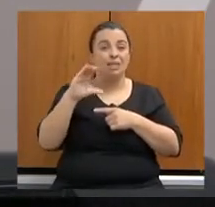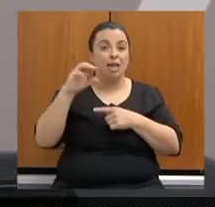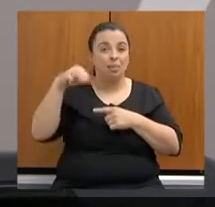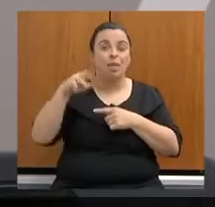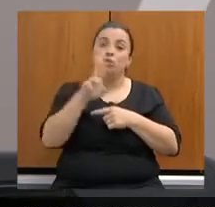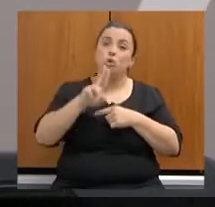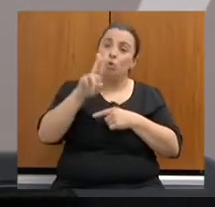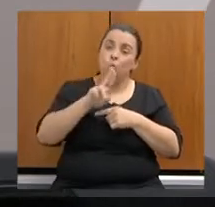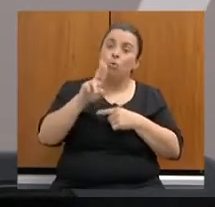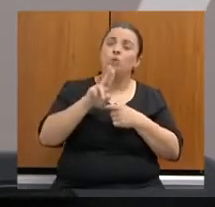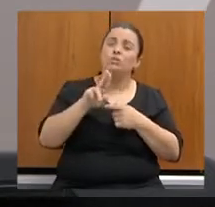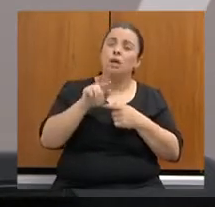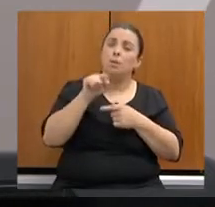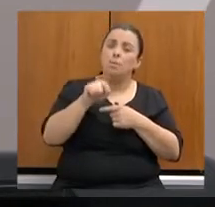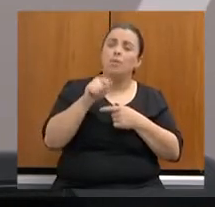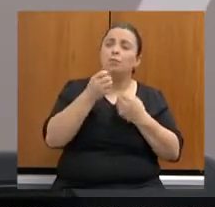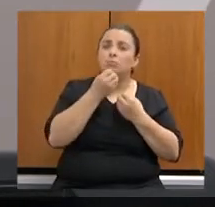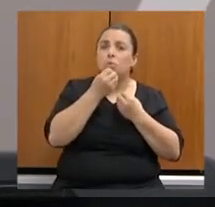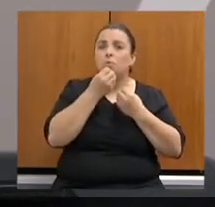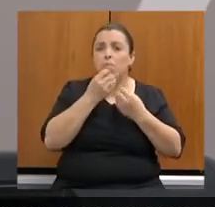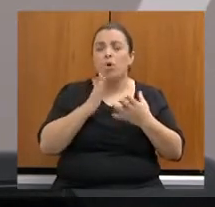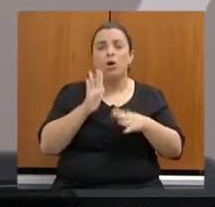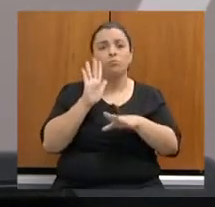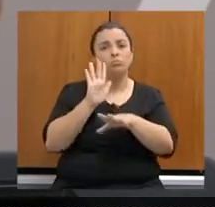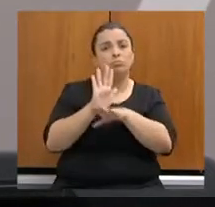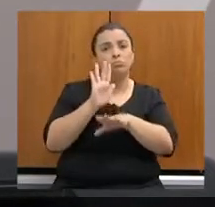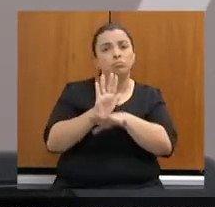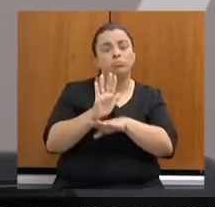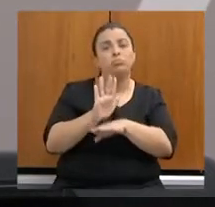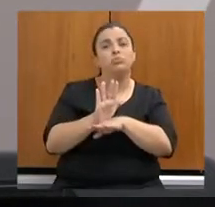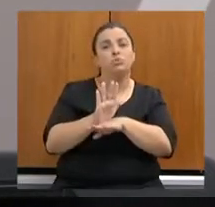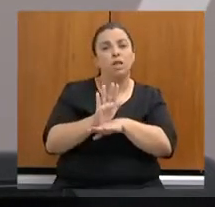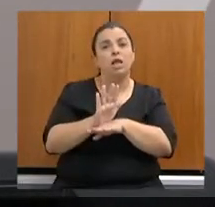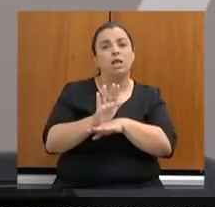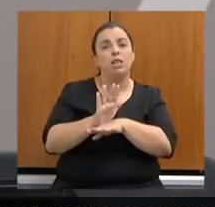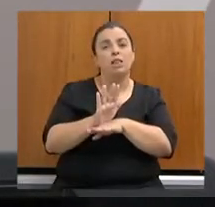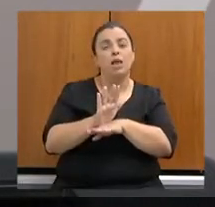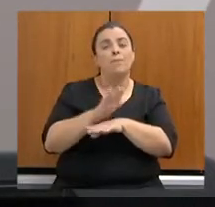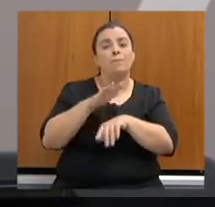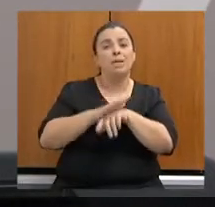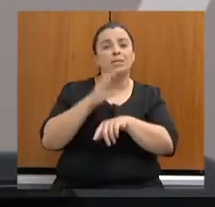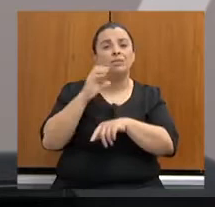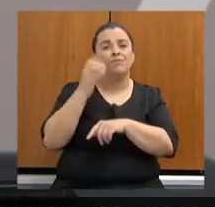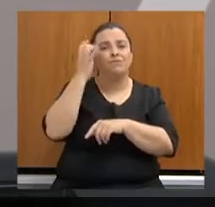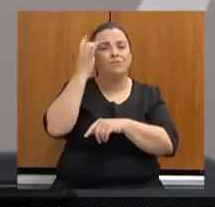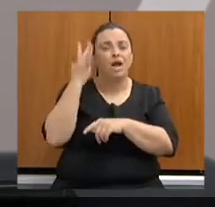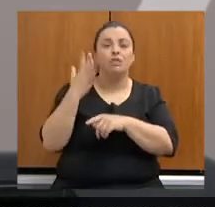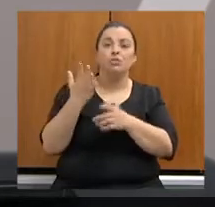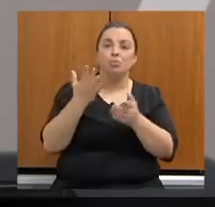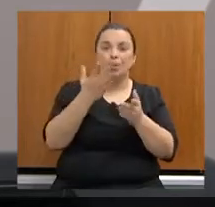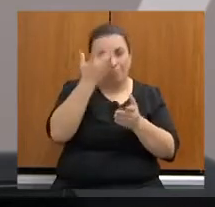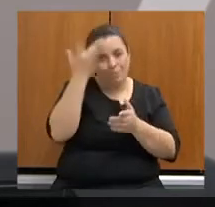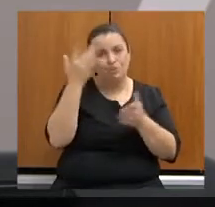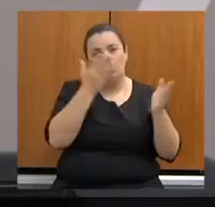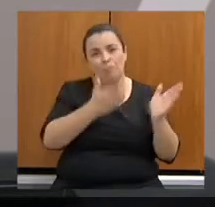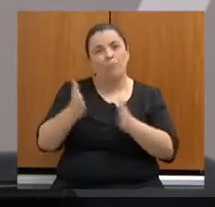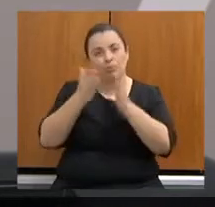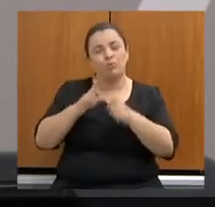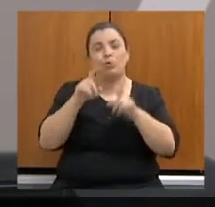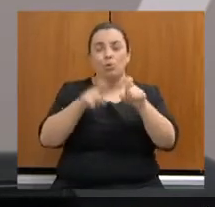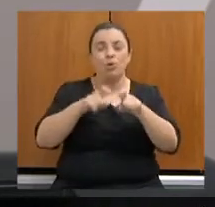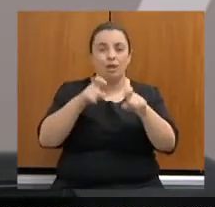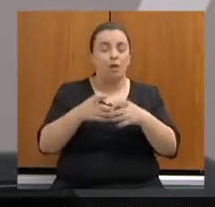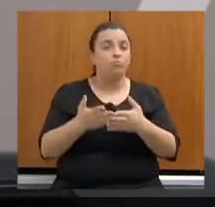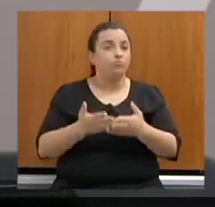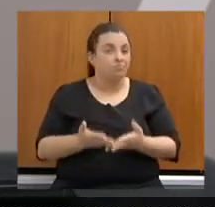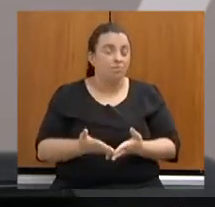fazer o benefício para os produtores para os produtores rurais no